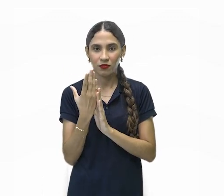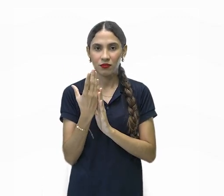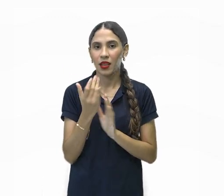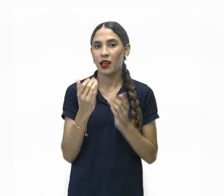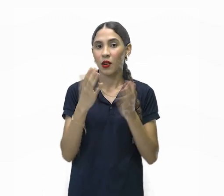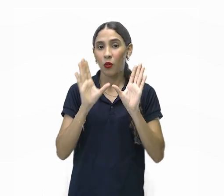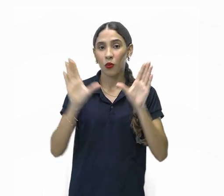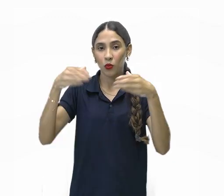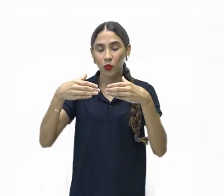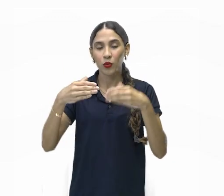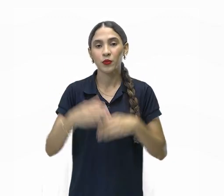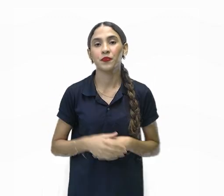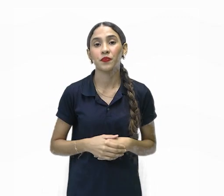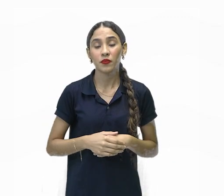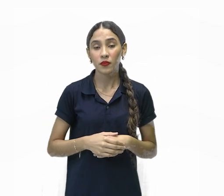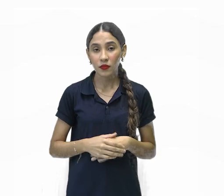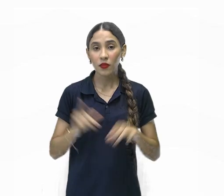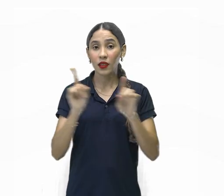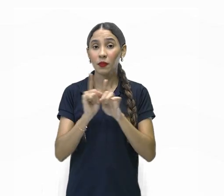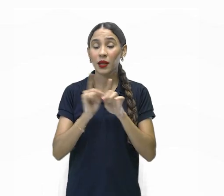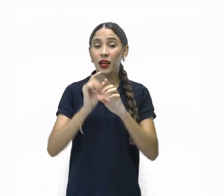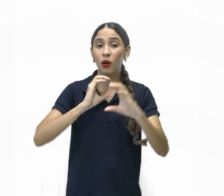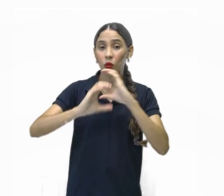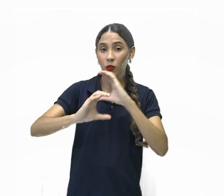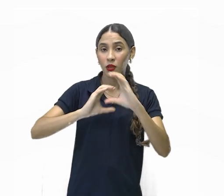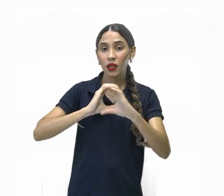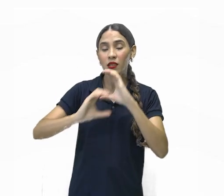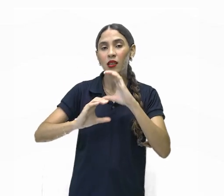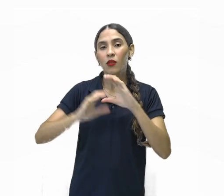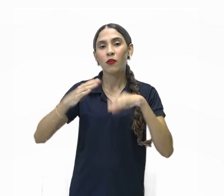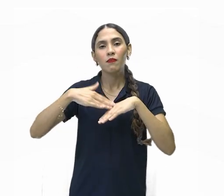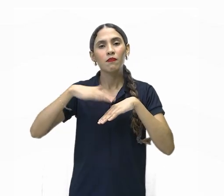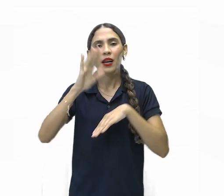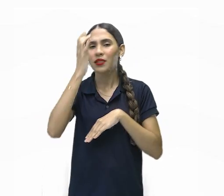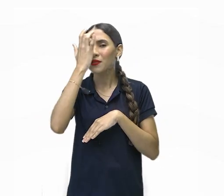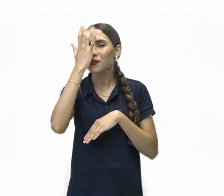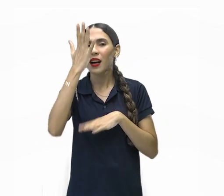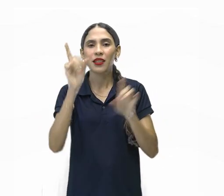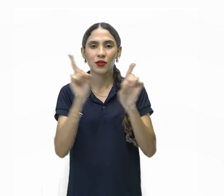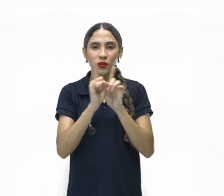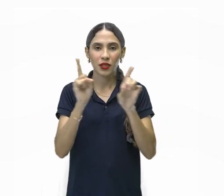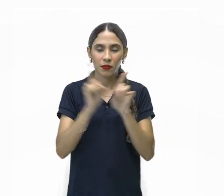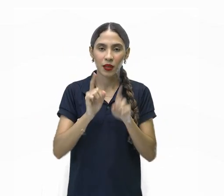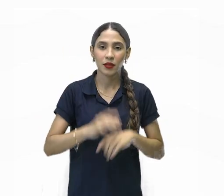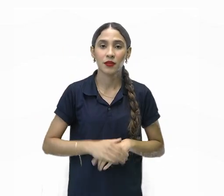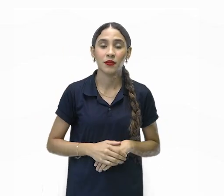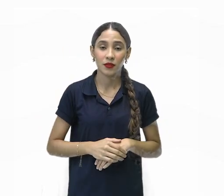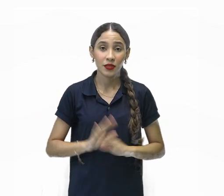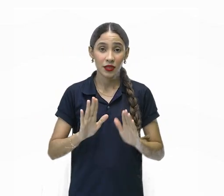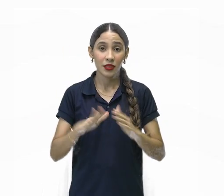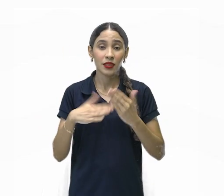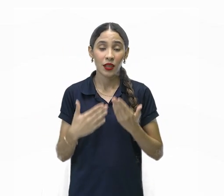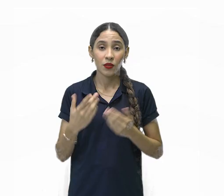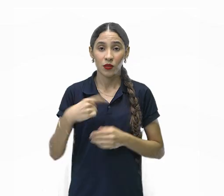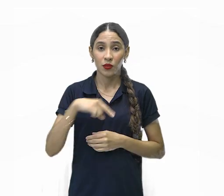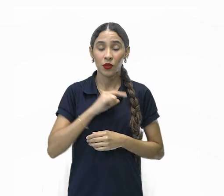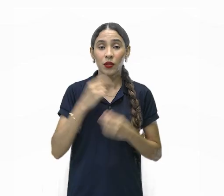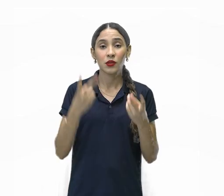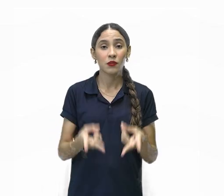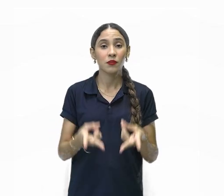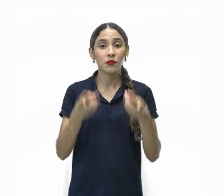forma coletiva. E a comunicação ficou muito mais facilitada. E isso nós